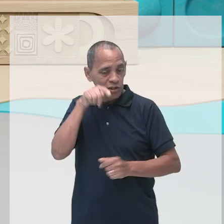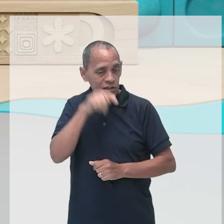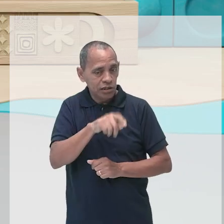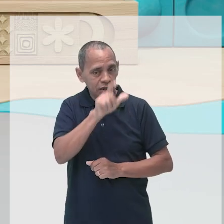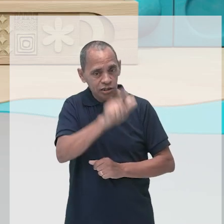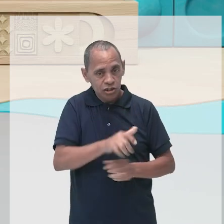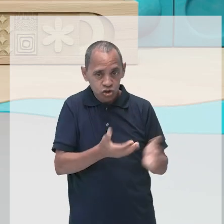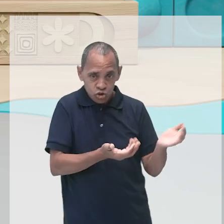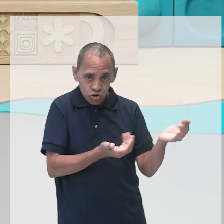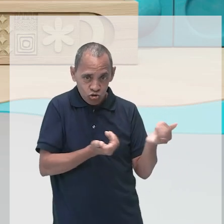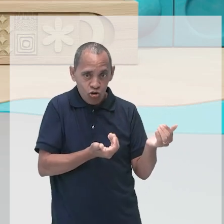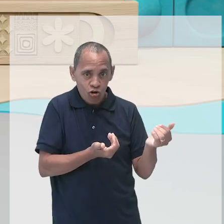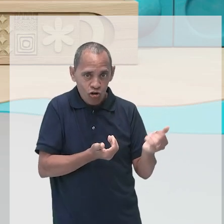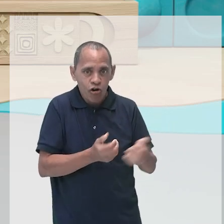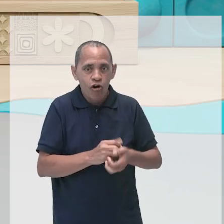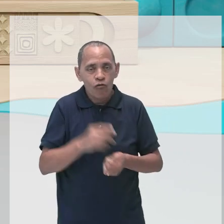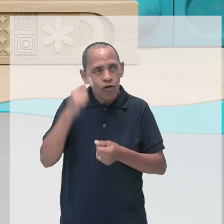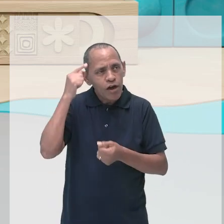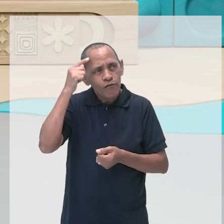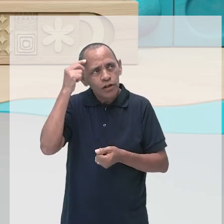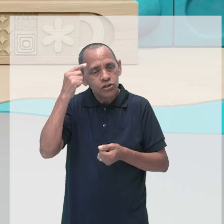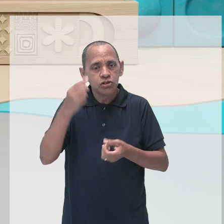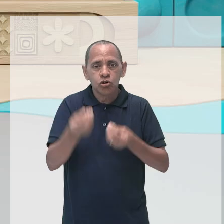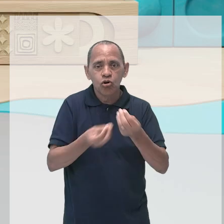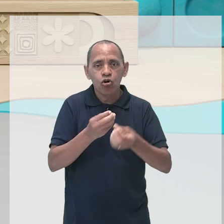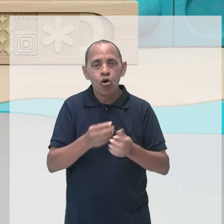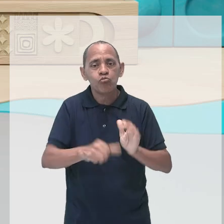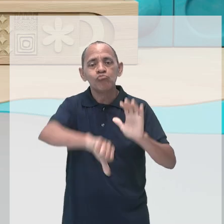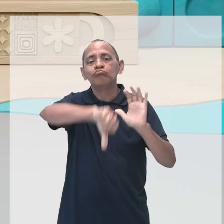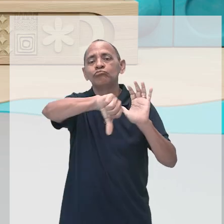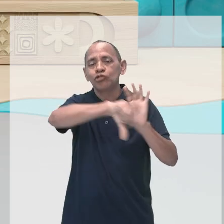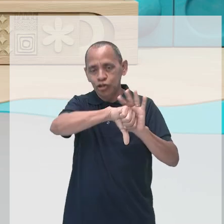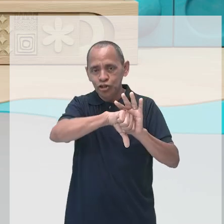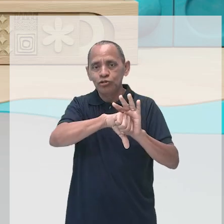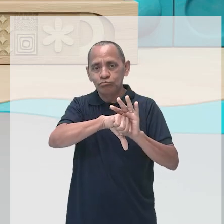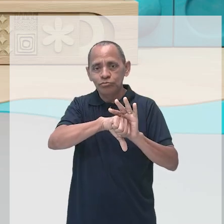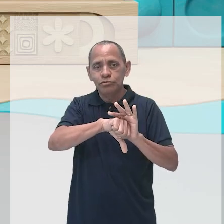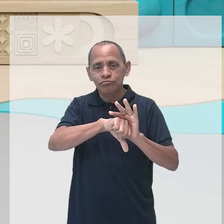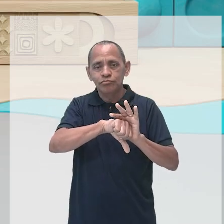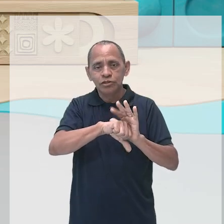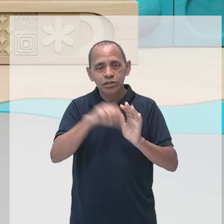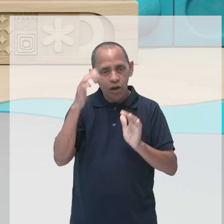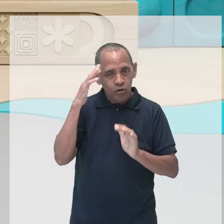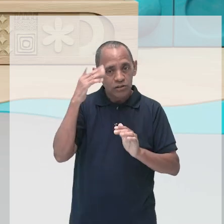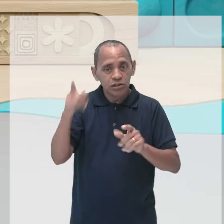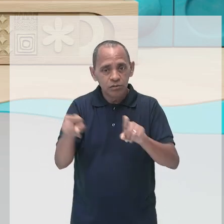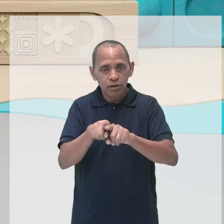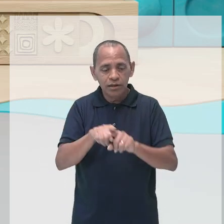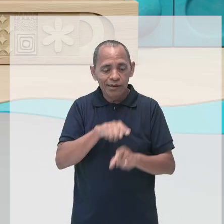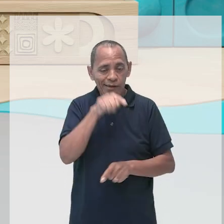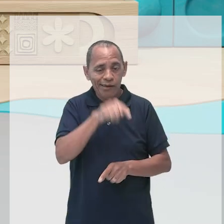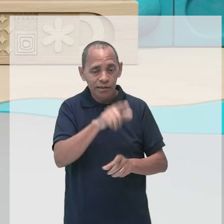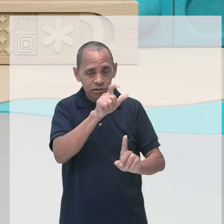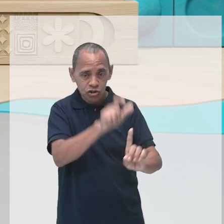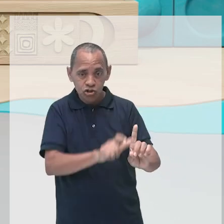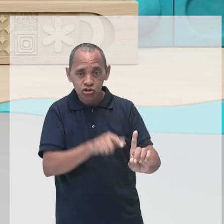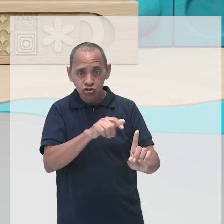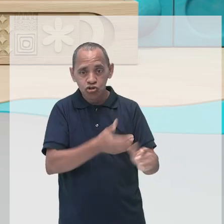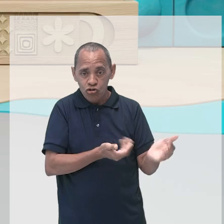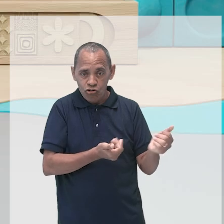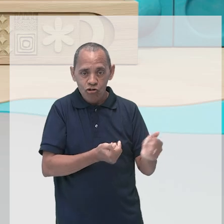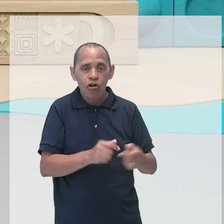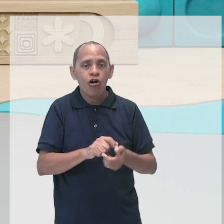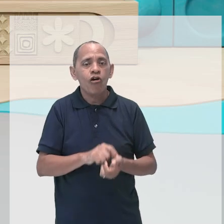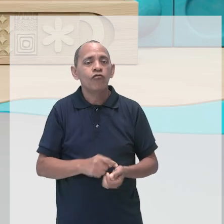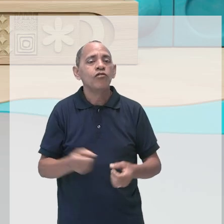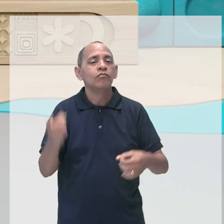sobre o crime que ele fez, façam ele perceber o quanto isso está errado e façam esse jovem voltar à